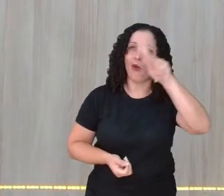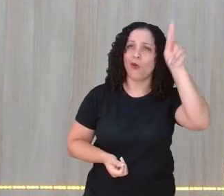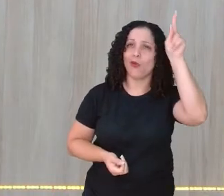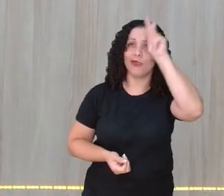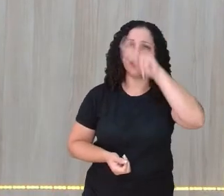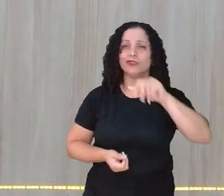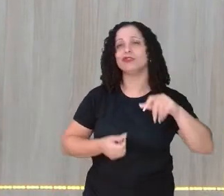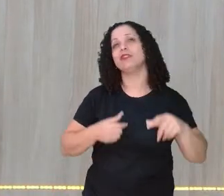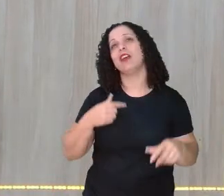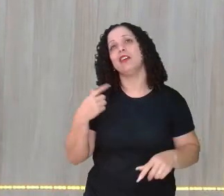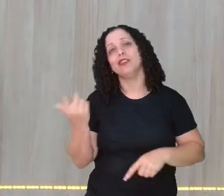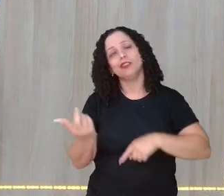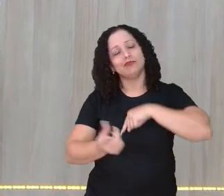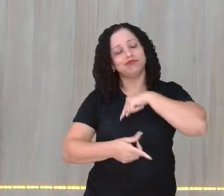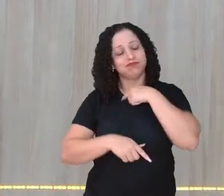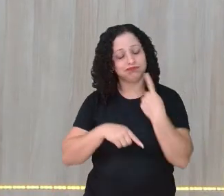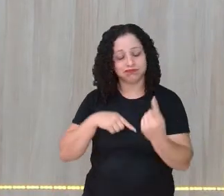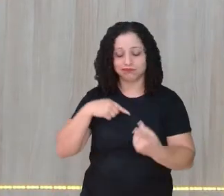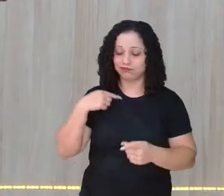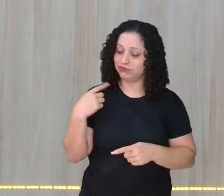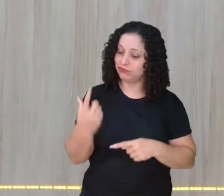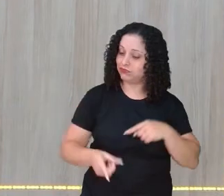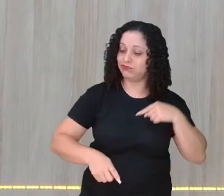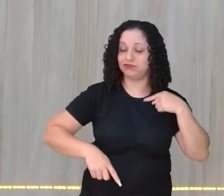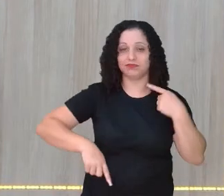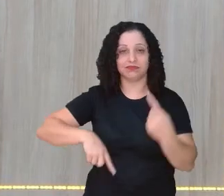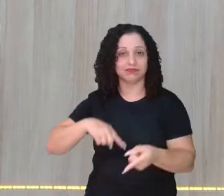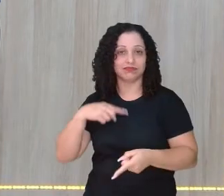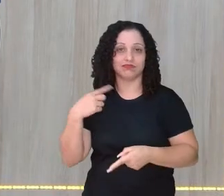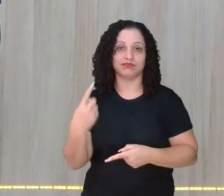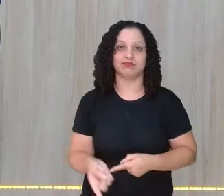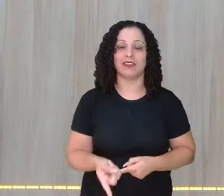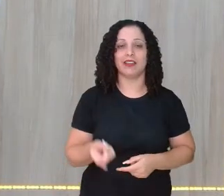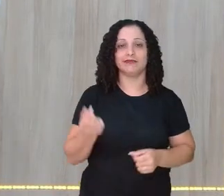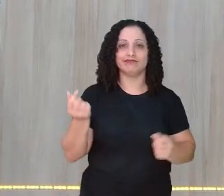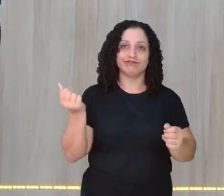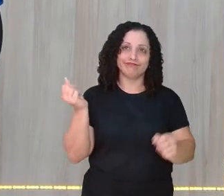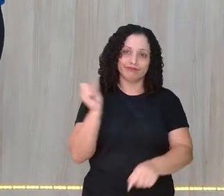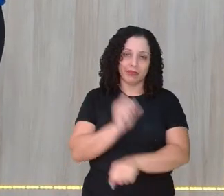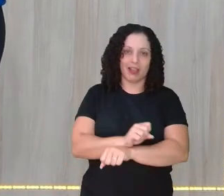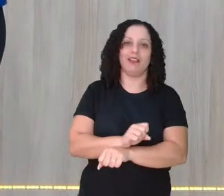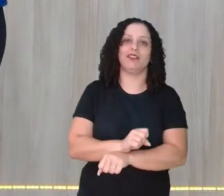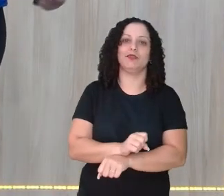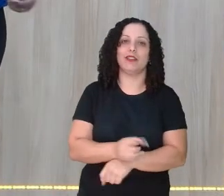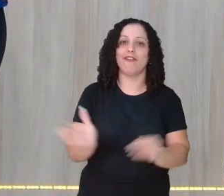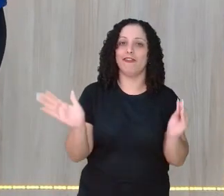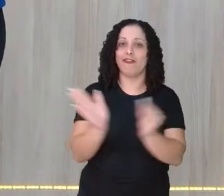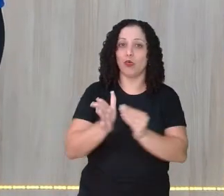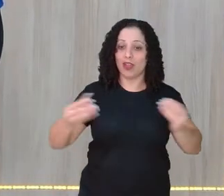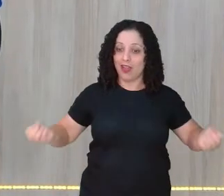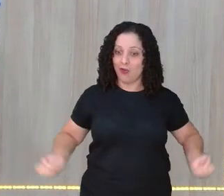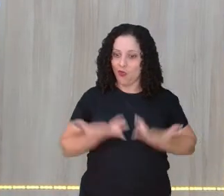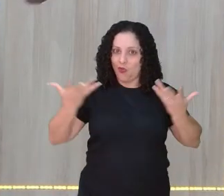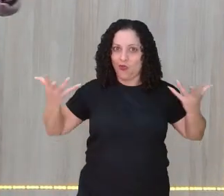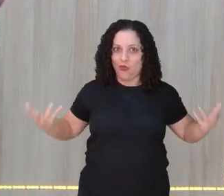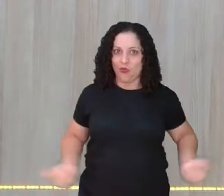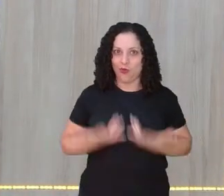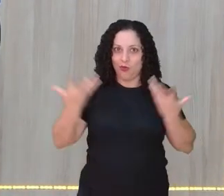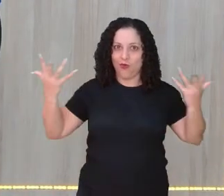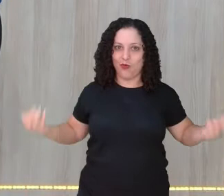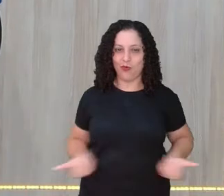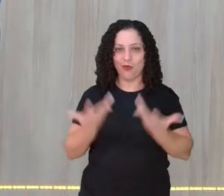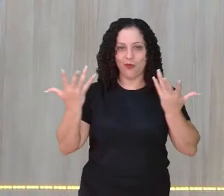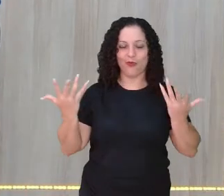e não sai, a gente parece que não sai do lugar. É porque ainda está faltando aí uma comunicação, estou falando